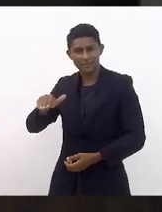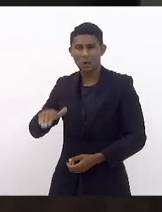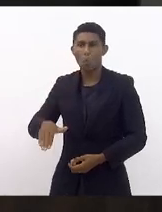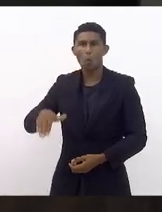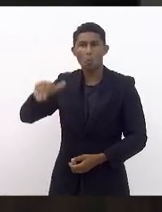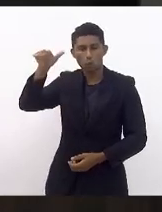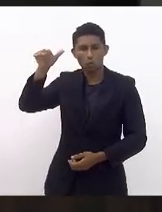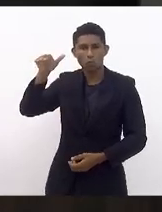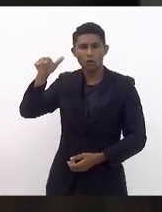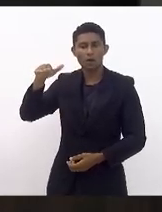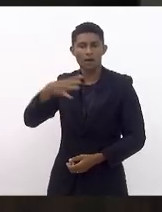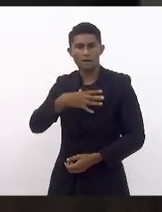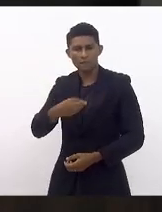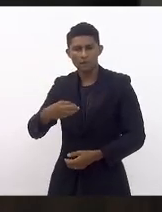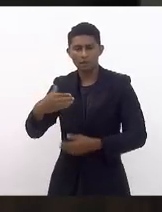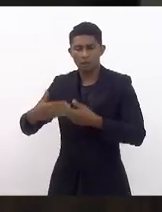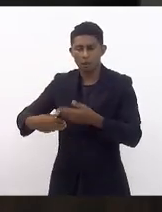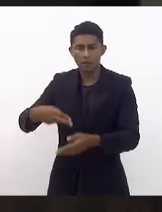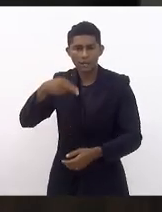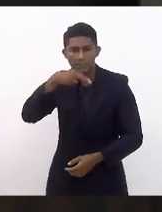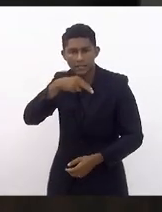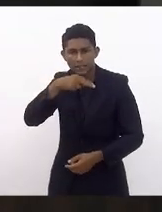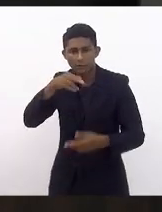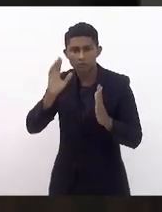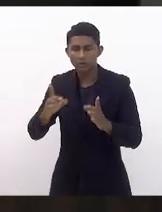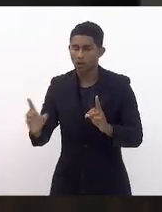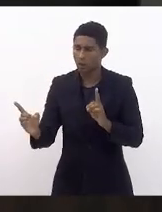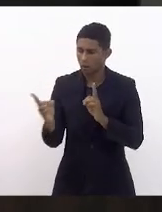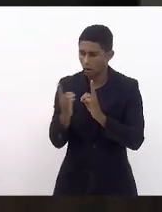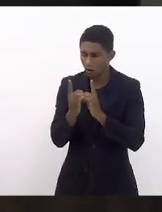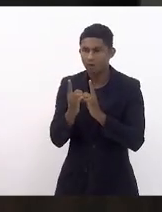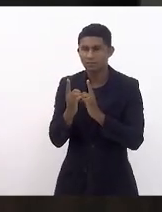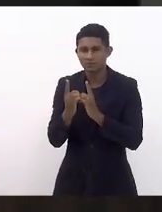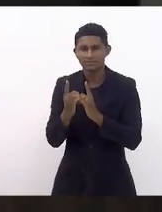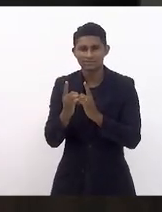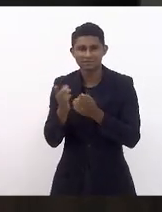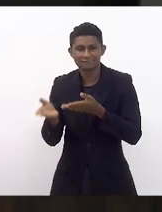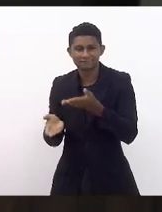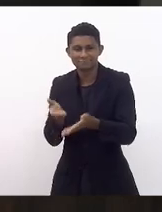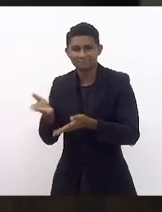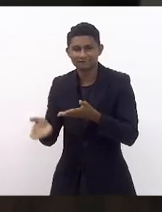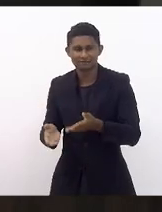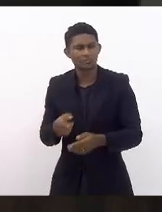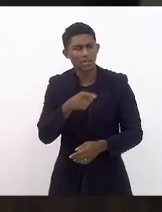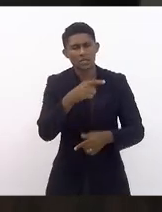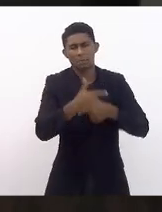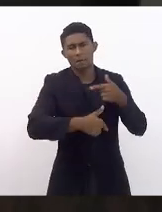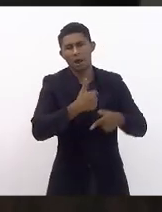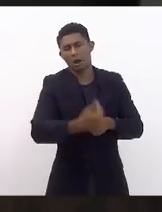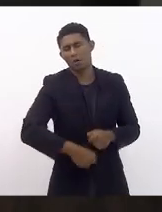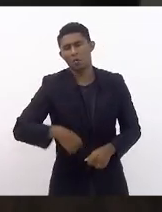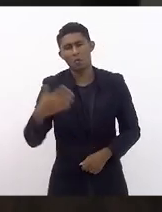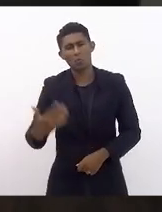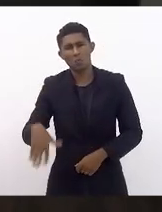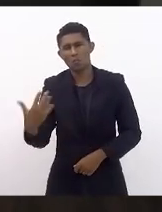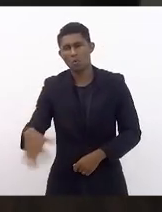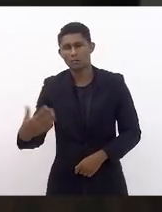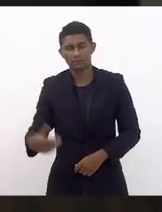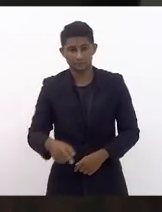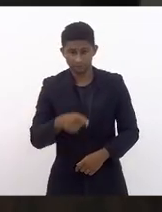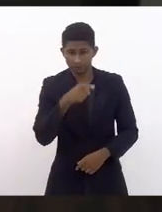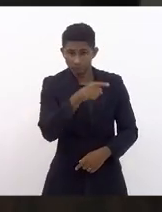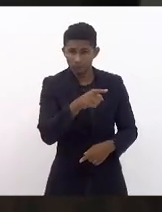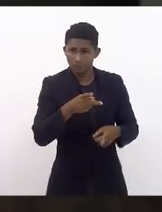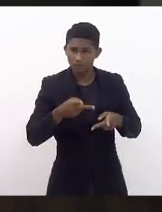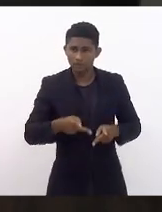ele. Por toda a relevância do seu trabalho e pela contribuição que tem dado